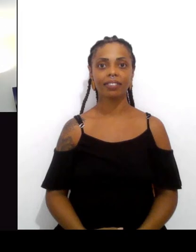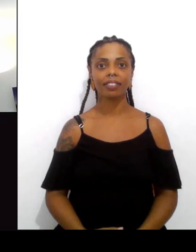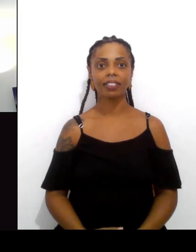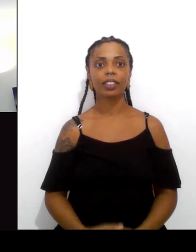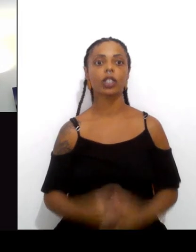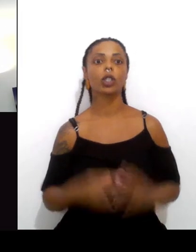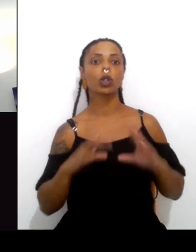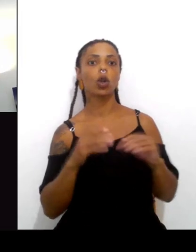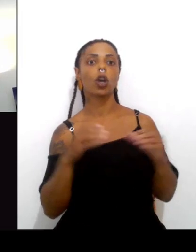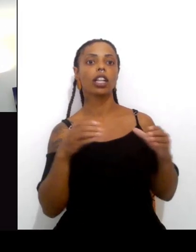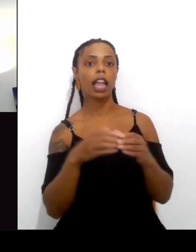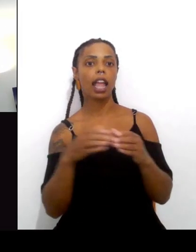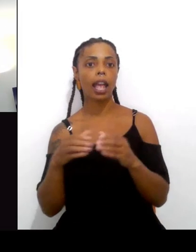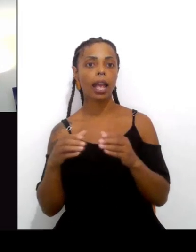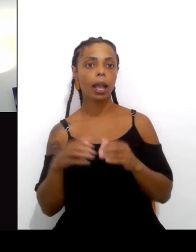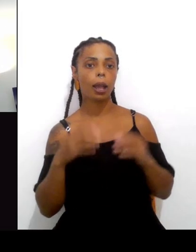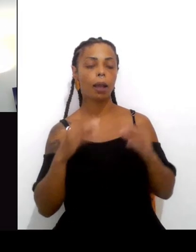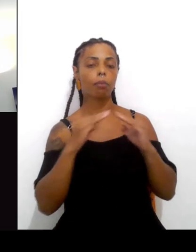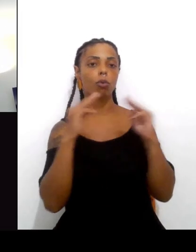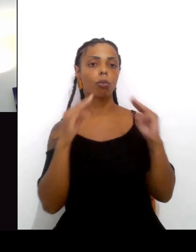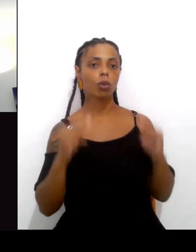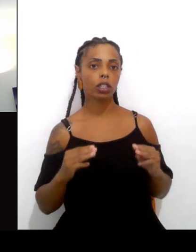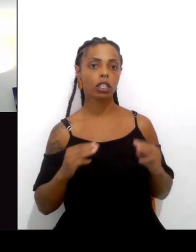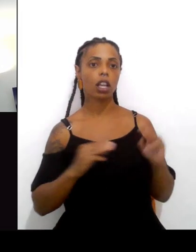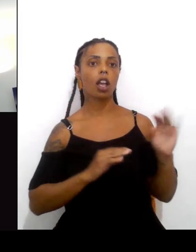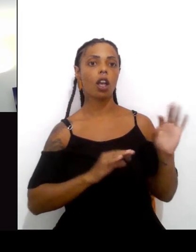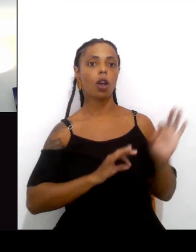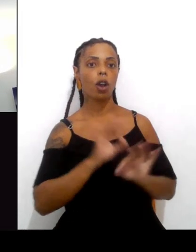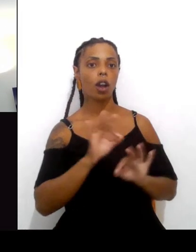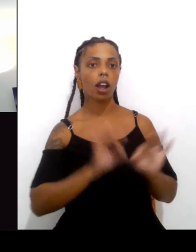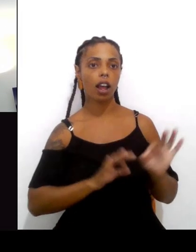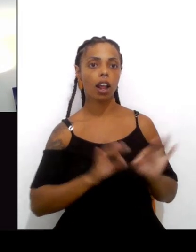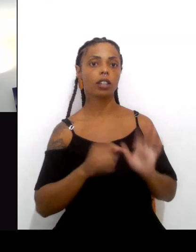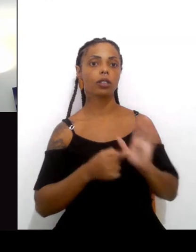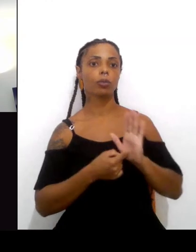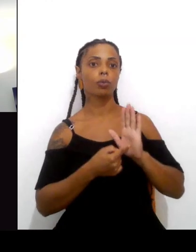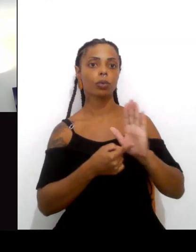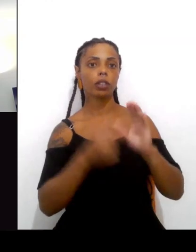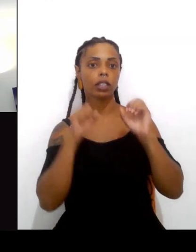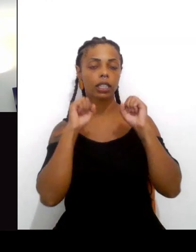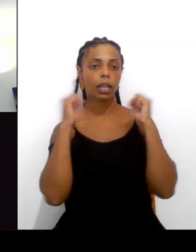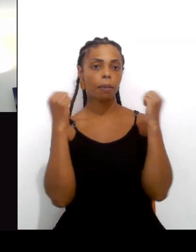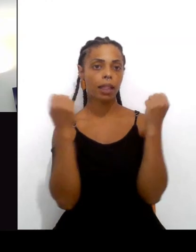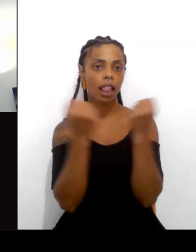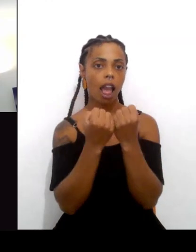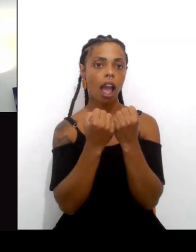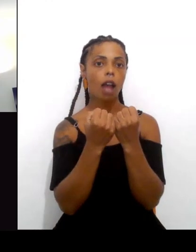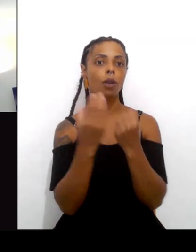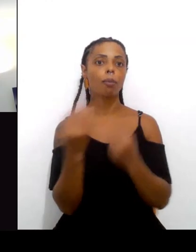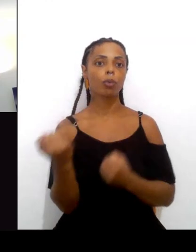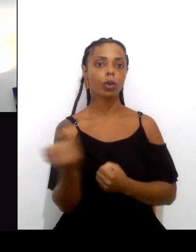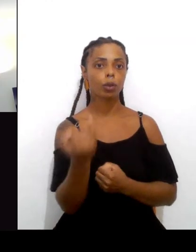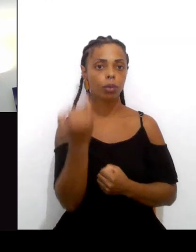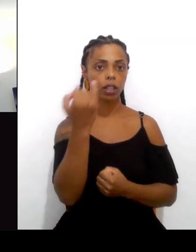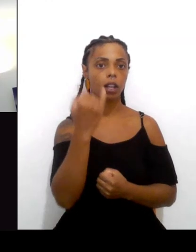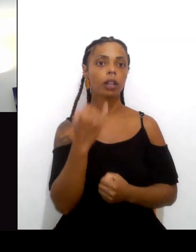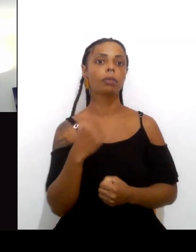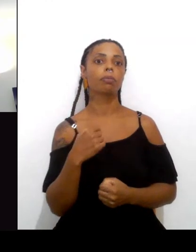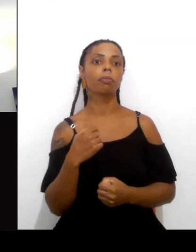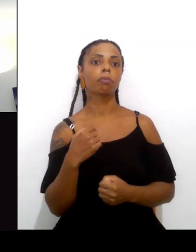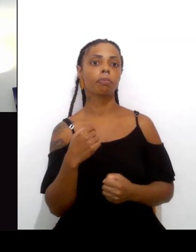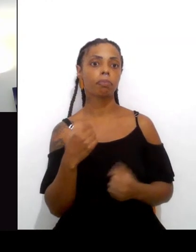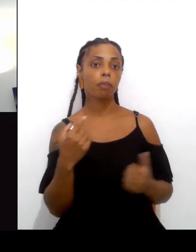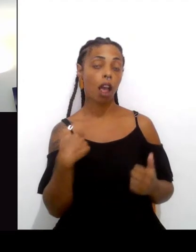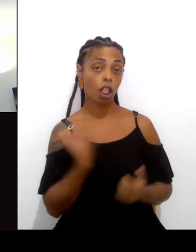a organização e na veiculação desse seminário vai ser muito importante tanto para mostra quanto para futuras